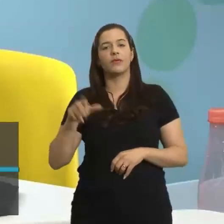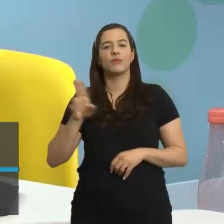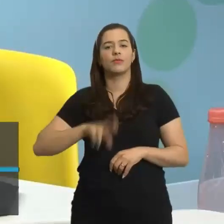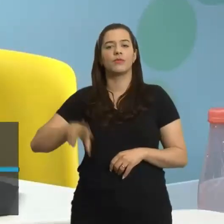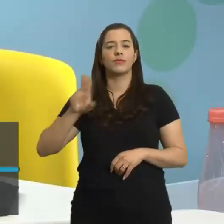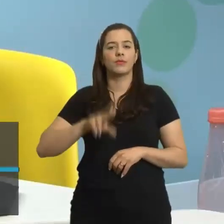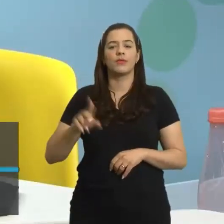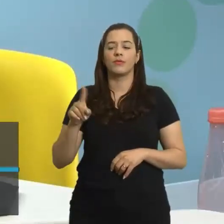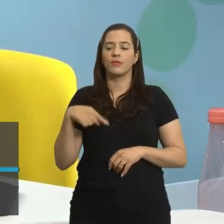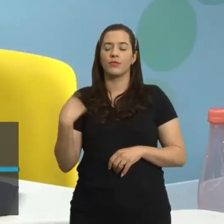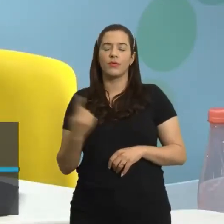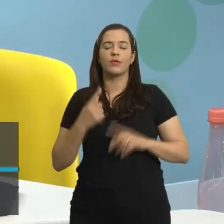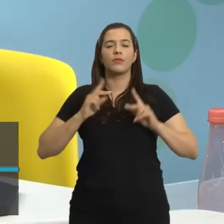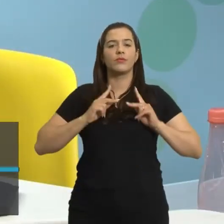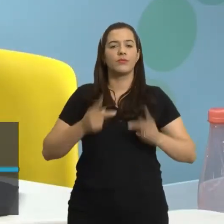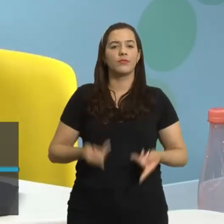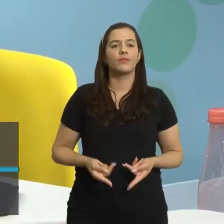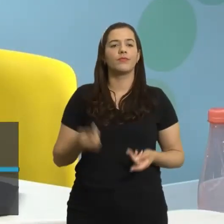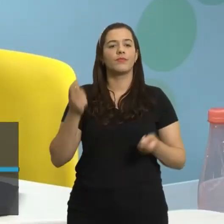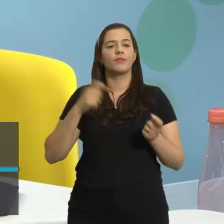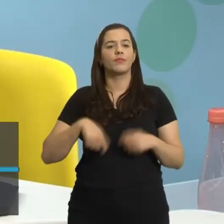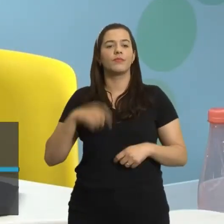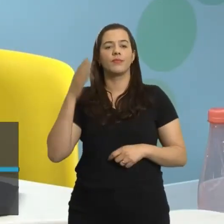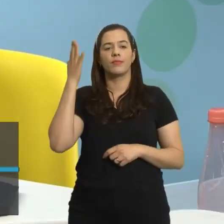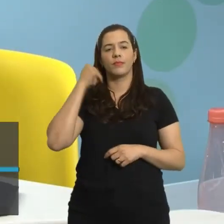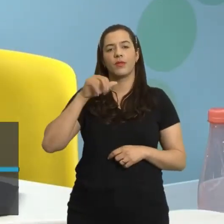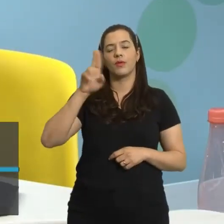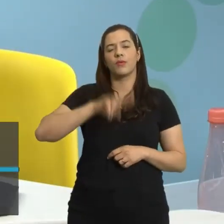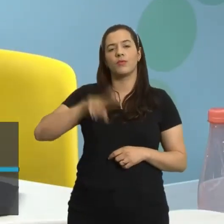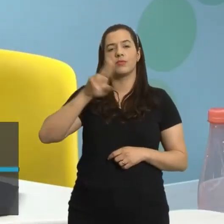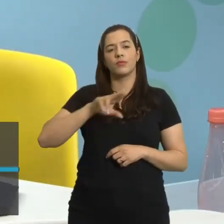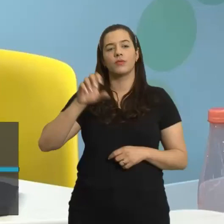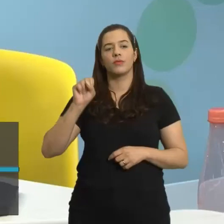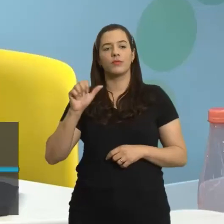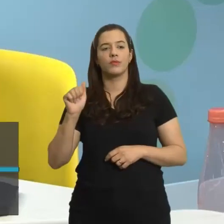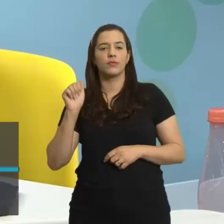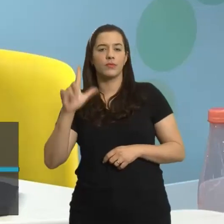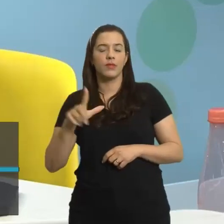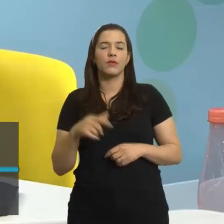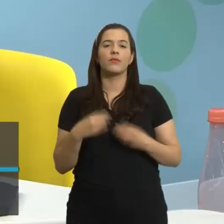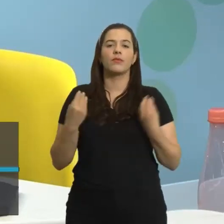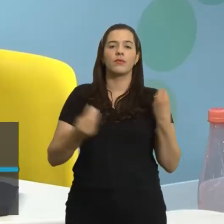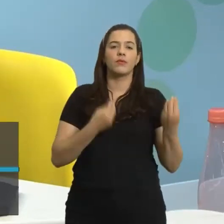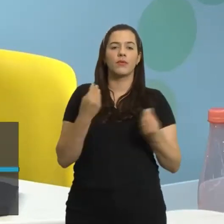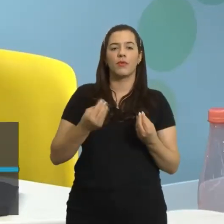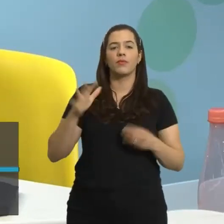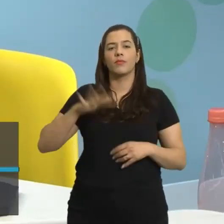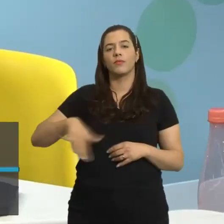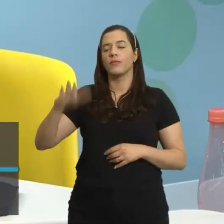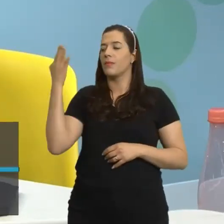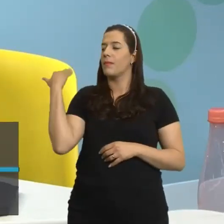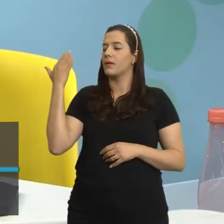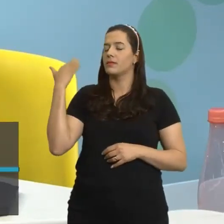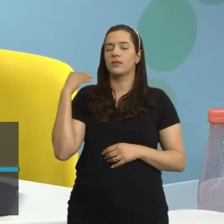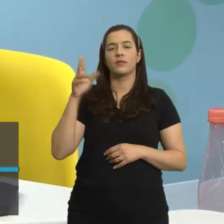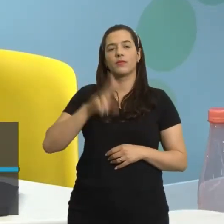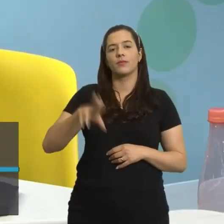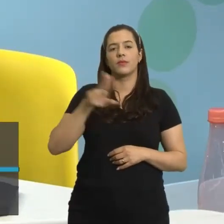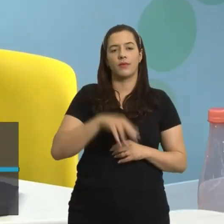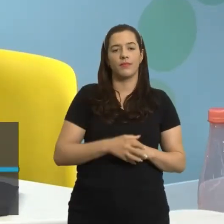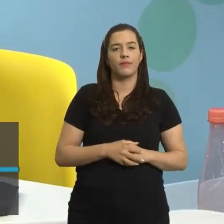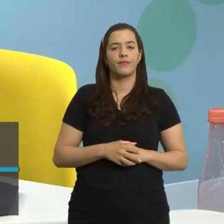nós, seres humanos, encaramos hoje a utilização do sal e como isso era encarado no passado. Se a